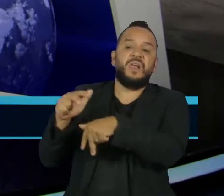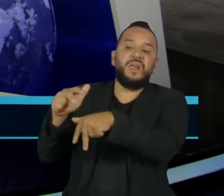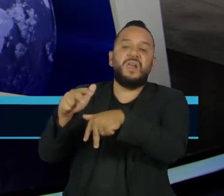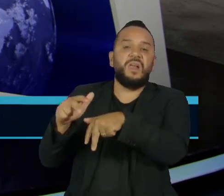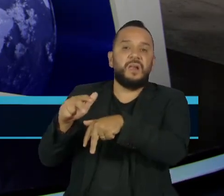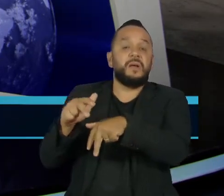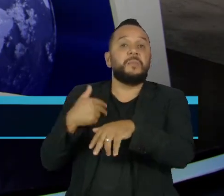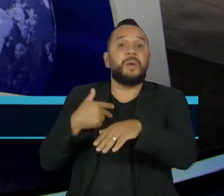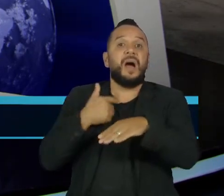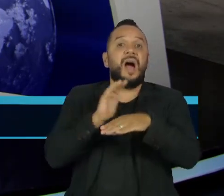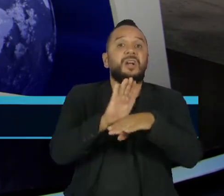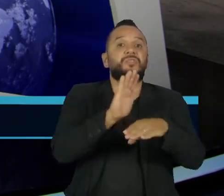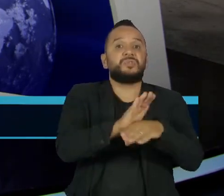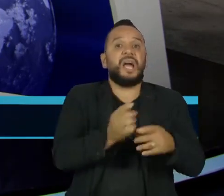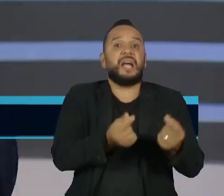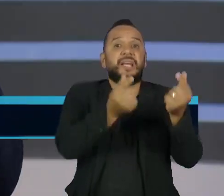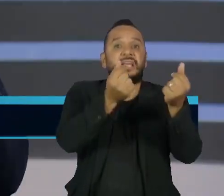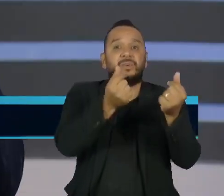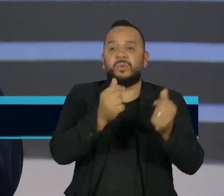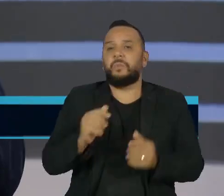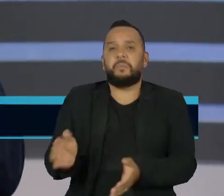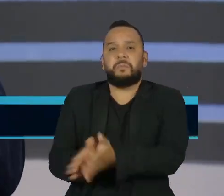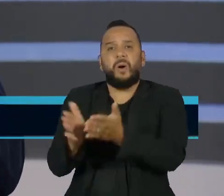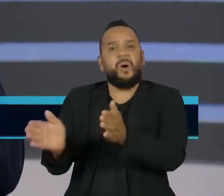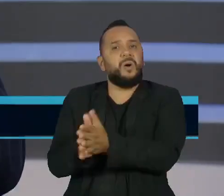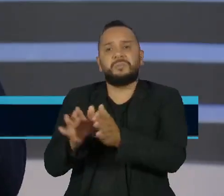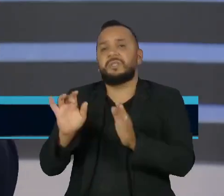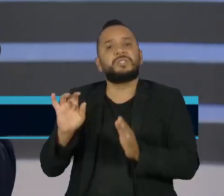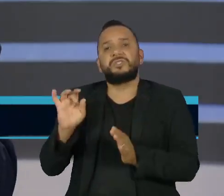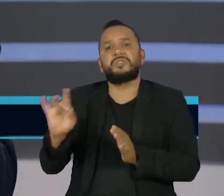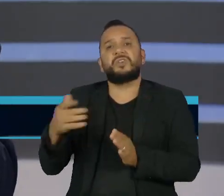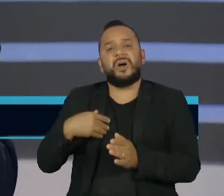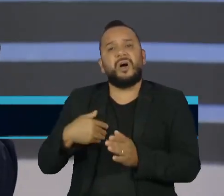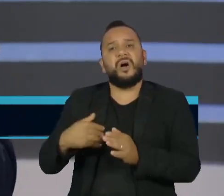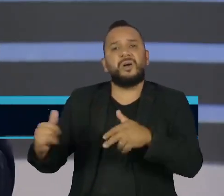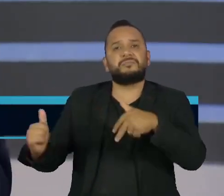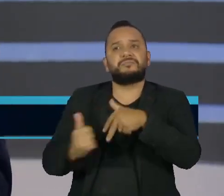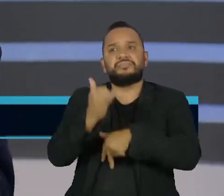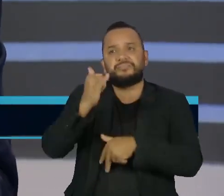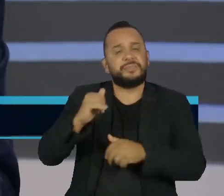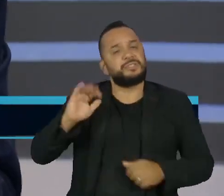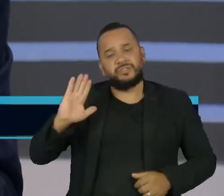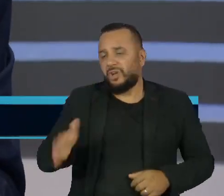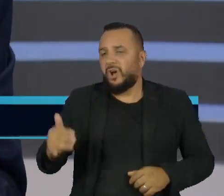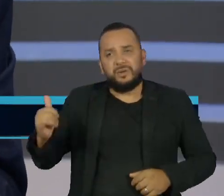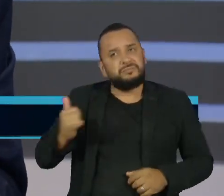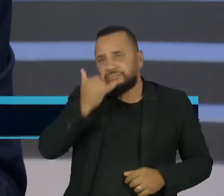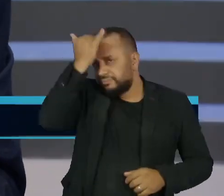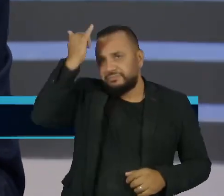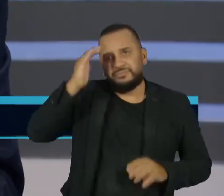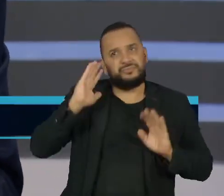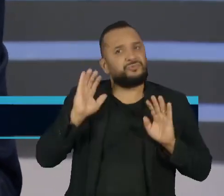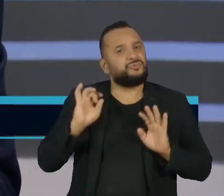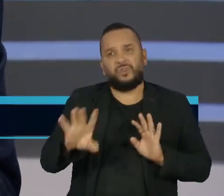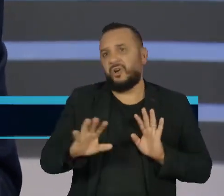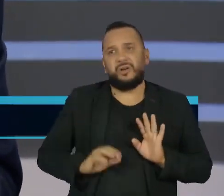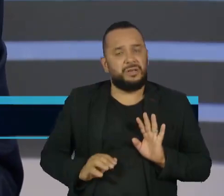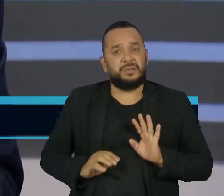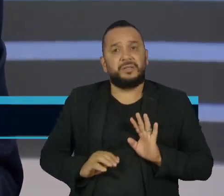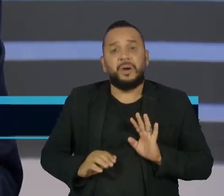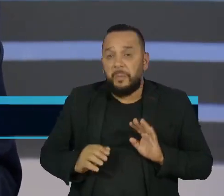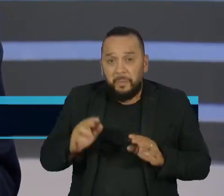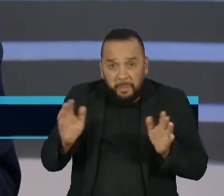andar de baixo, esse não existe, são párias, que só servem a cada 2 anos para participar das eleições. Então, é comum, muitas